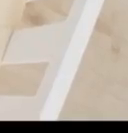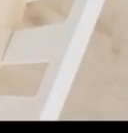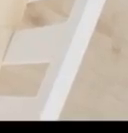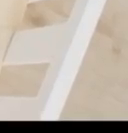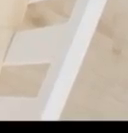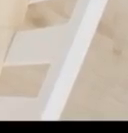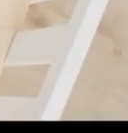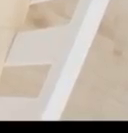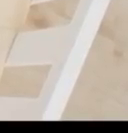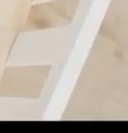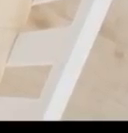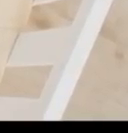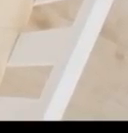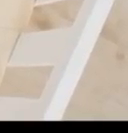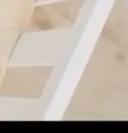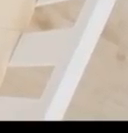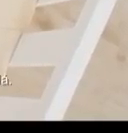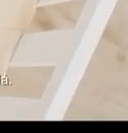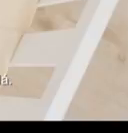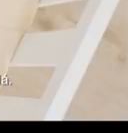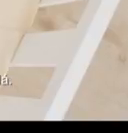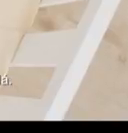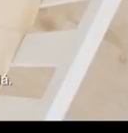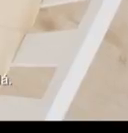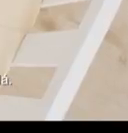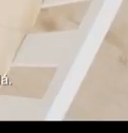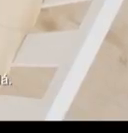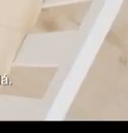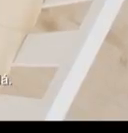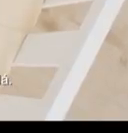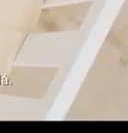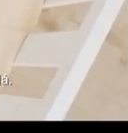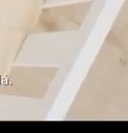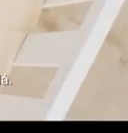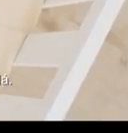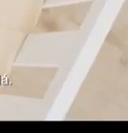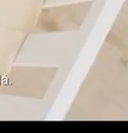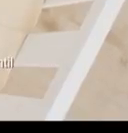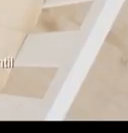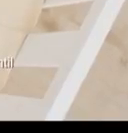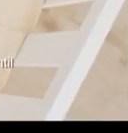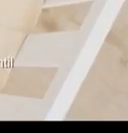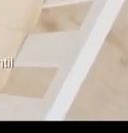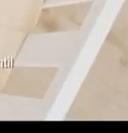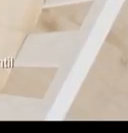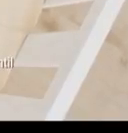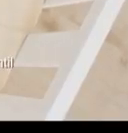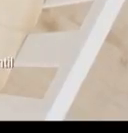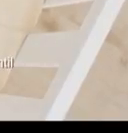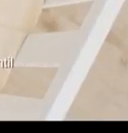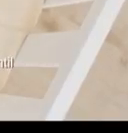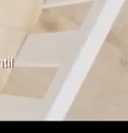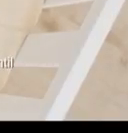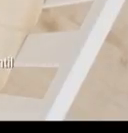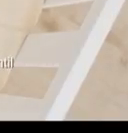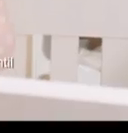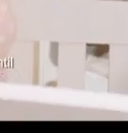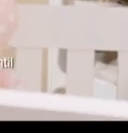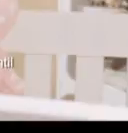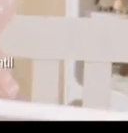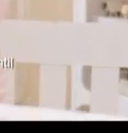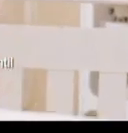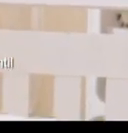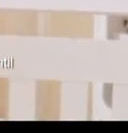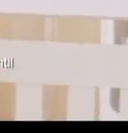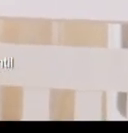Eu não sei o que minha filha vai ser quando crescer, mas eu dou o melhor alimento do mundo para ela chegar lá. O leite materno previne doenças, reduz a